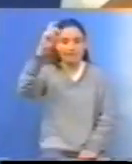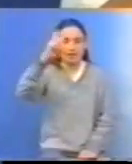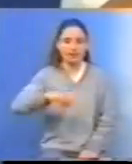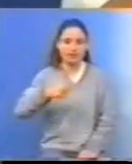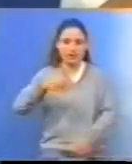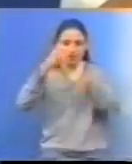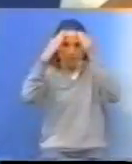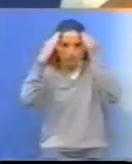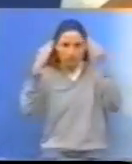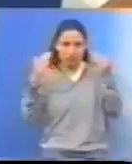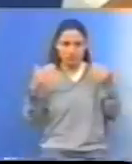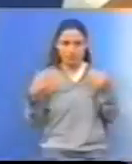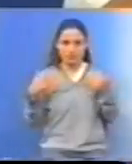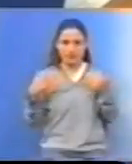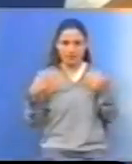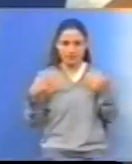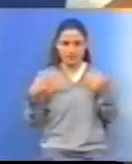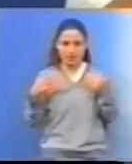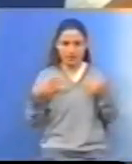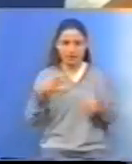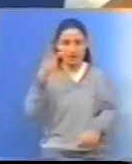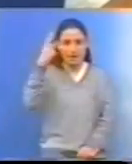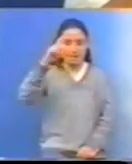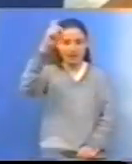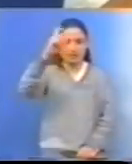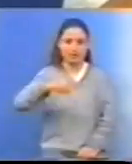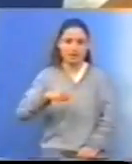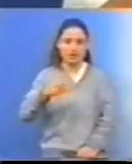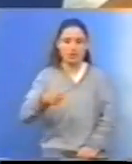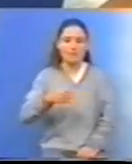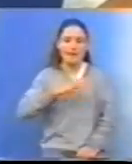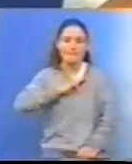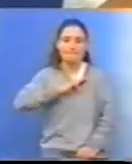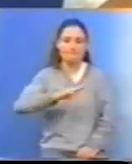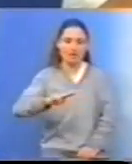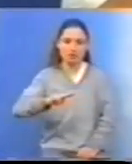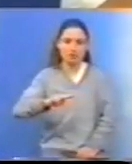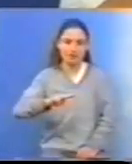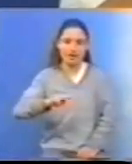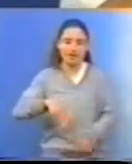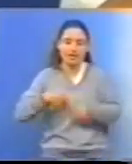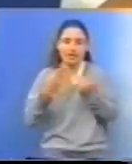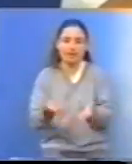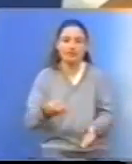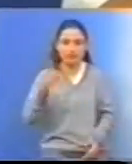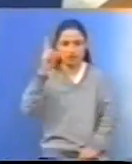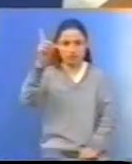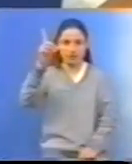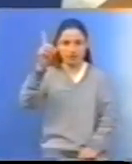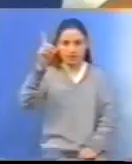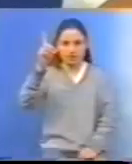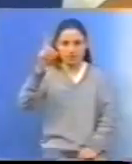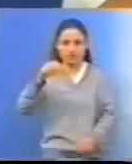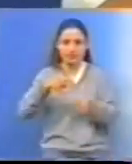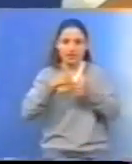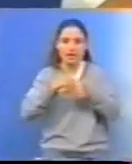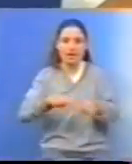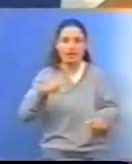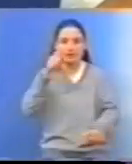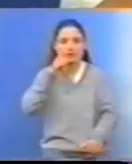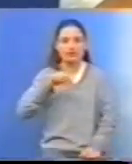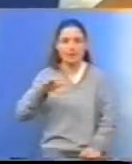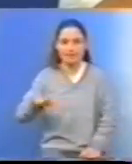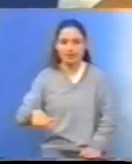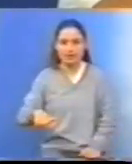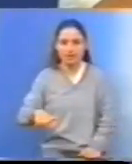inclusive que havia menina chamada a vocação contemplativa, e essa menina foi uma daquelas que levantou a mão, ela já está